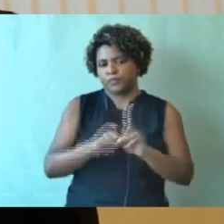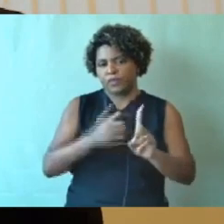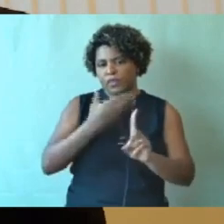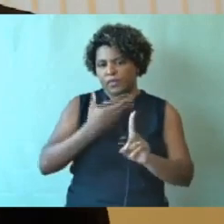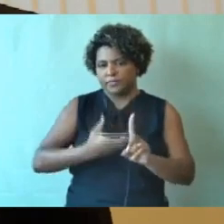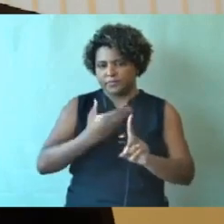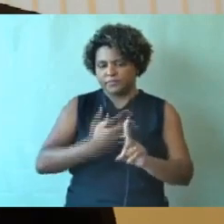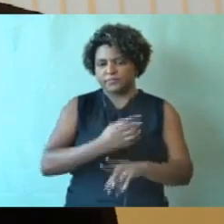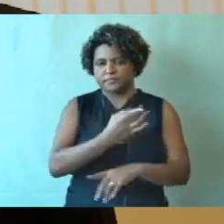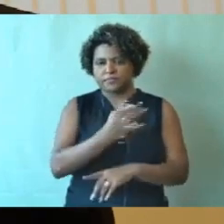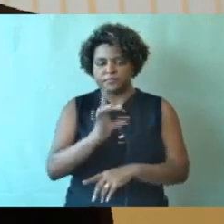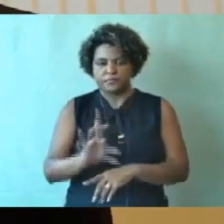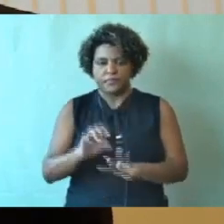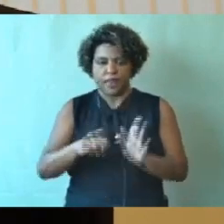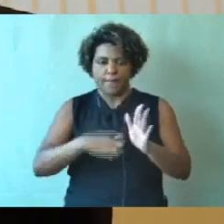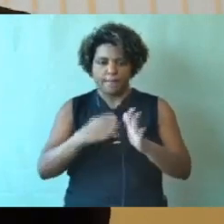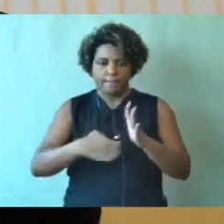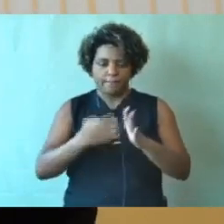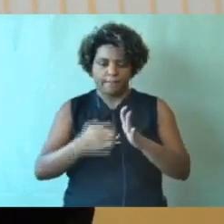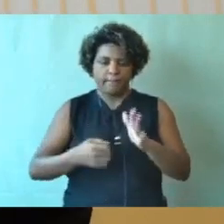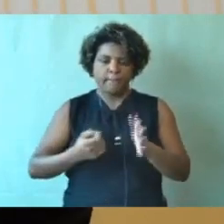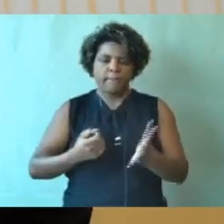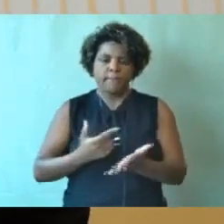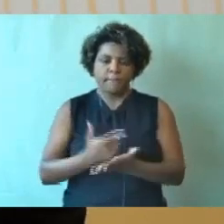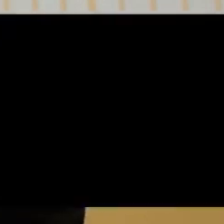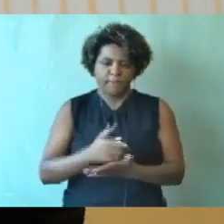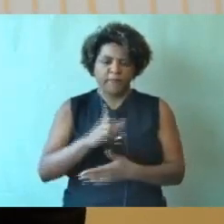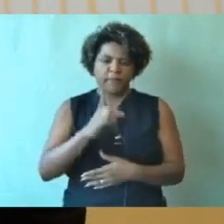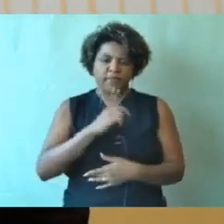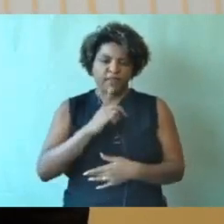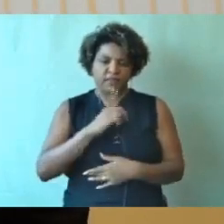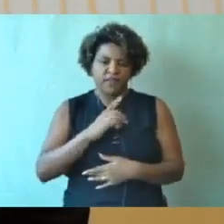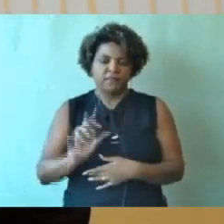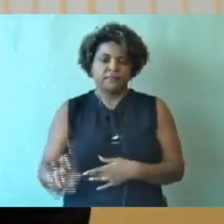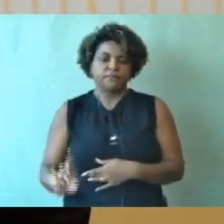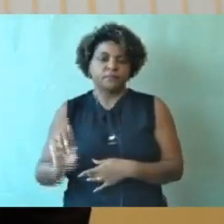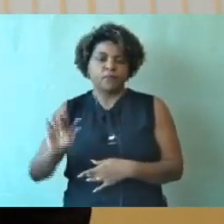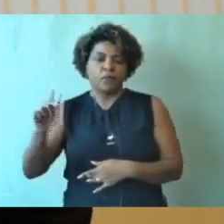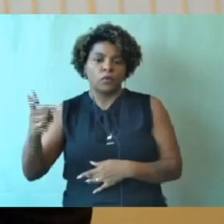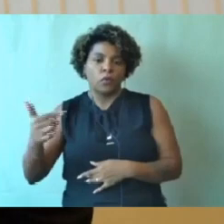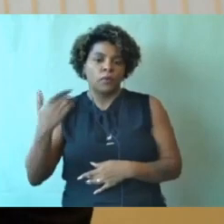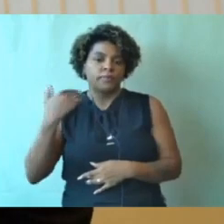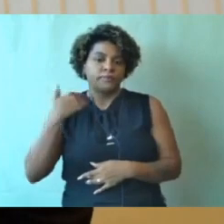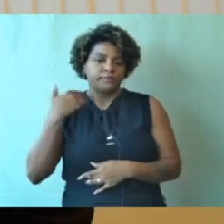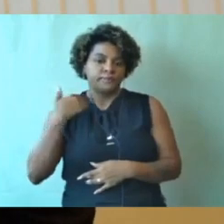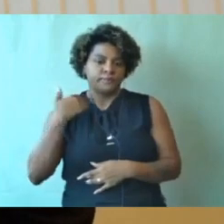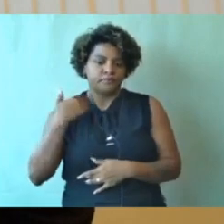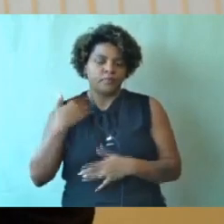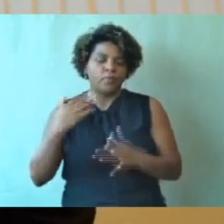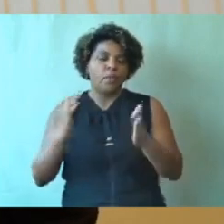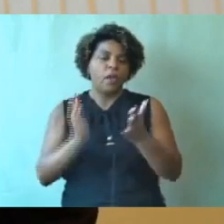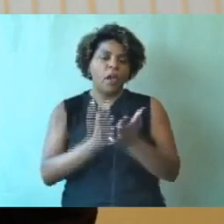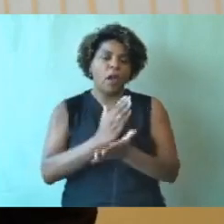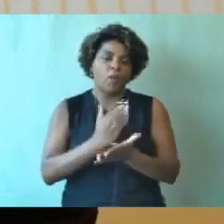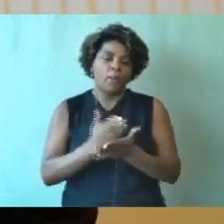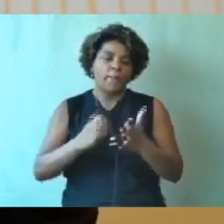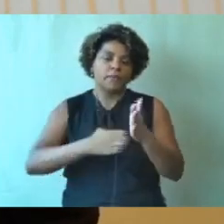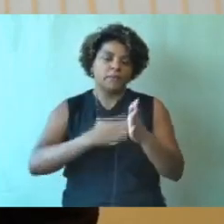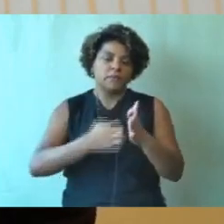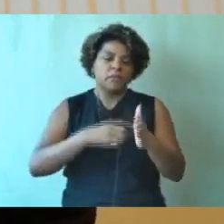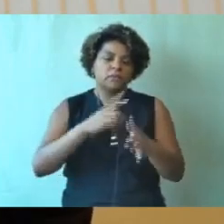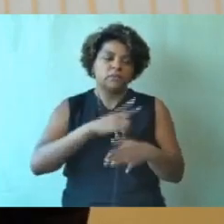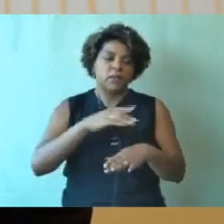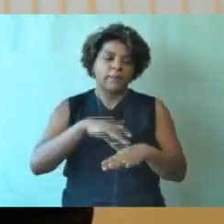empresa tem um arsenal de risco e crédito da instituição financeira. Tem empresa que tem mais dificuldade para comprar por causa da situação